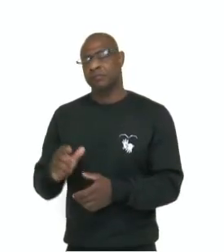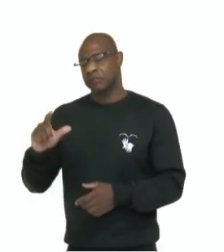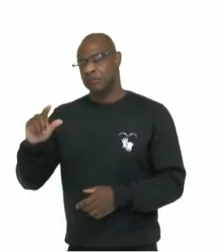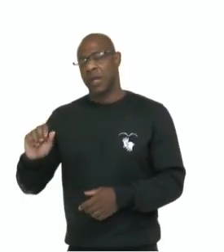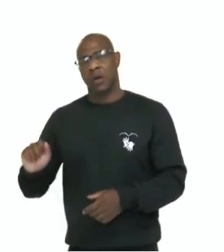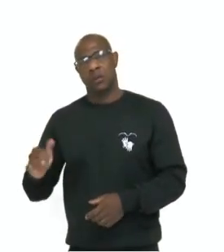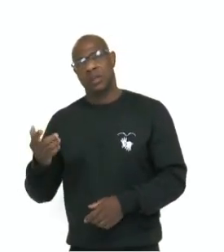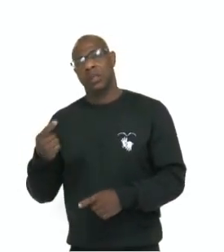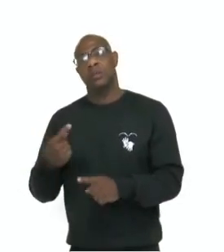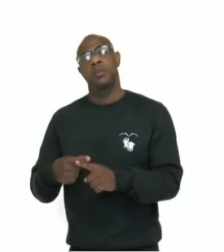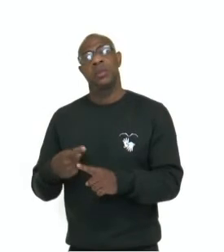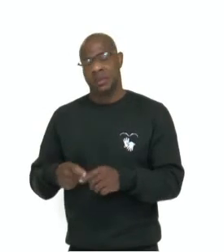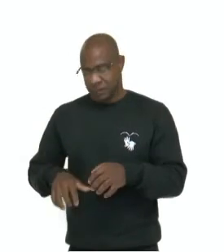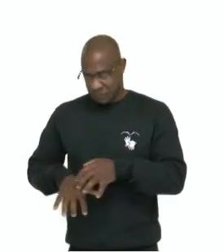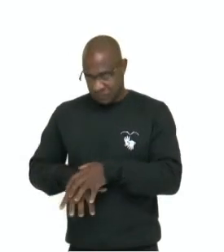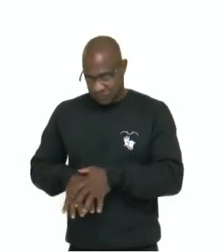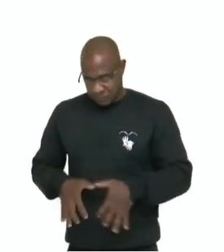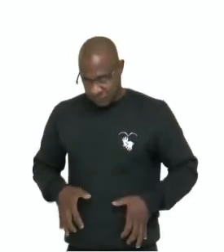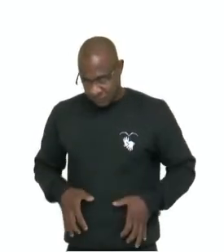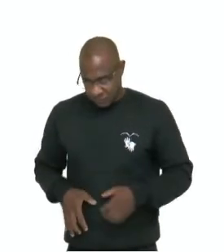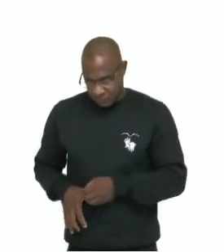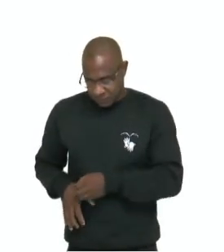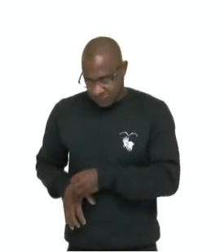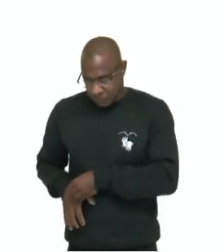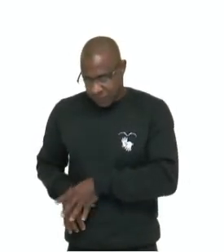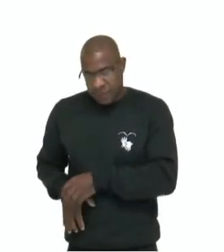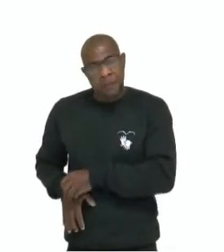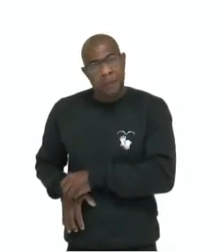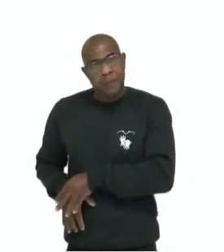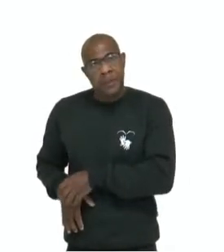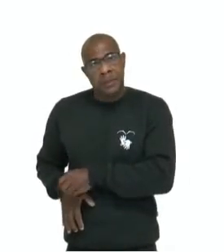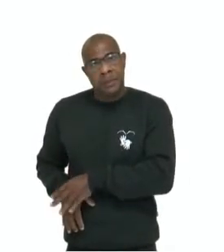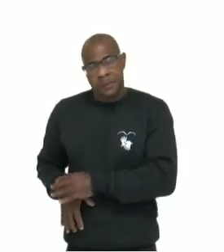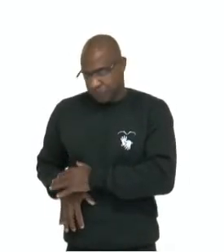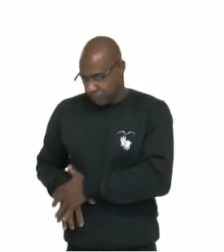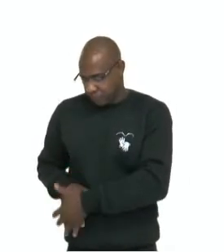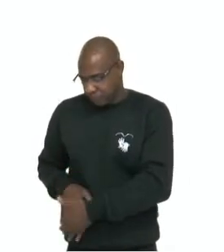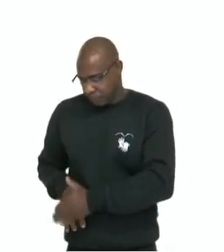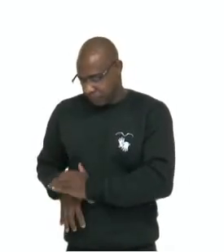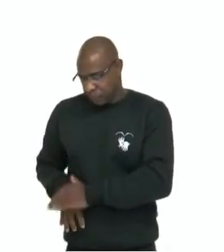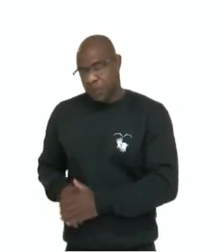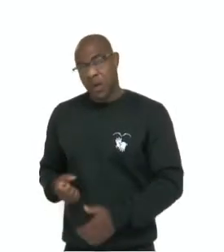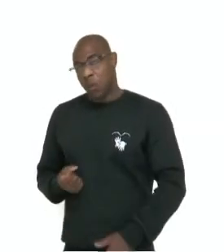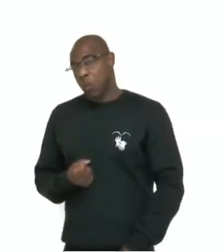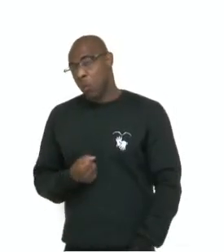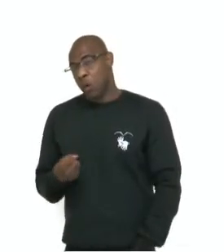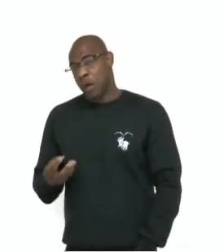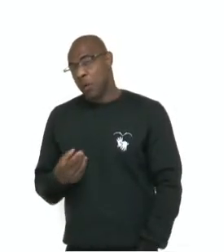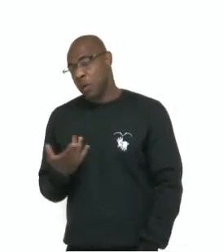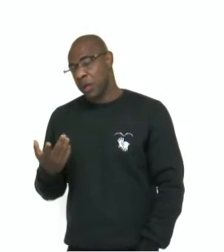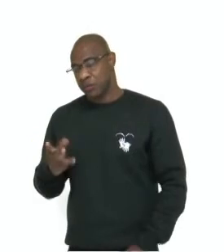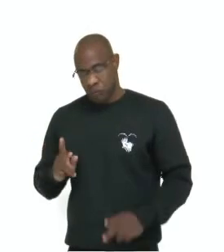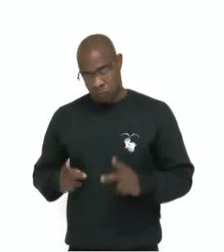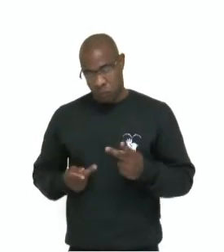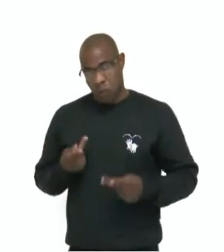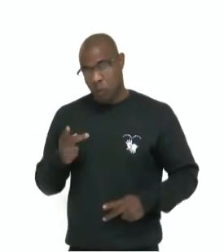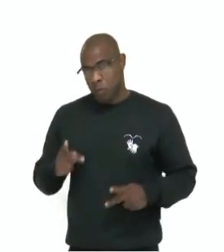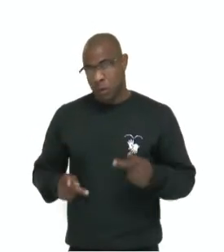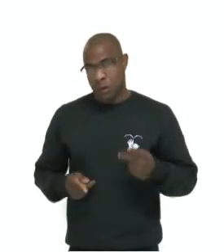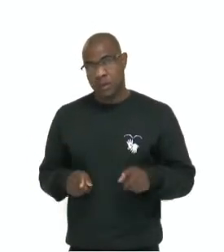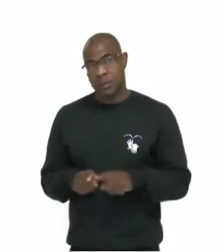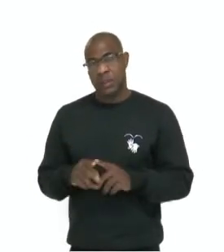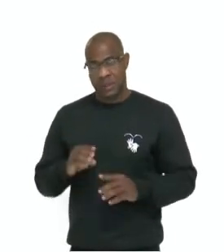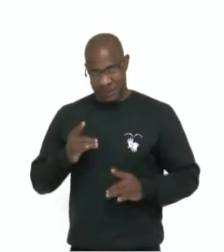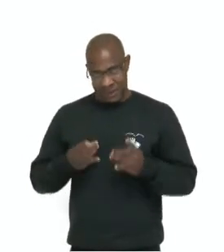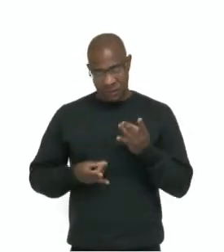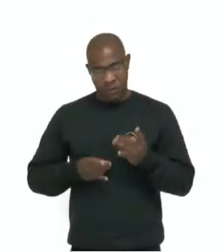da descamação do endométrio. O que acontece? A quantidade dos hormônios estrógeno e progesterona diminui. Não